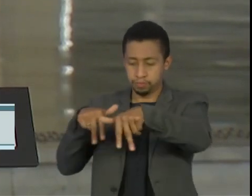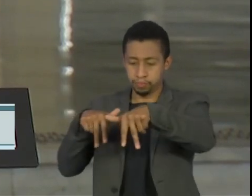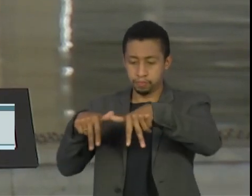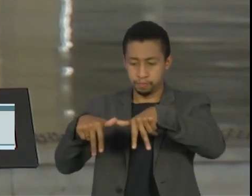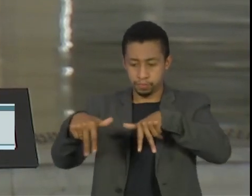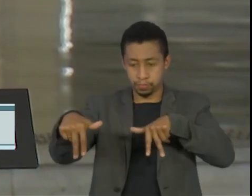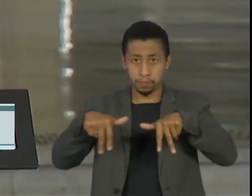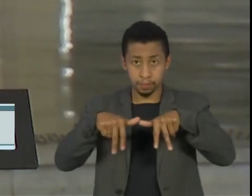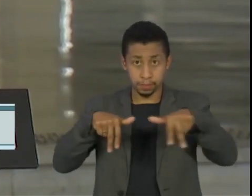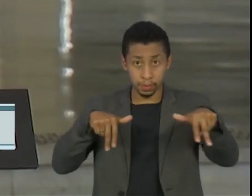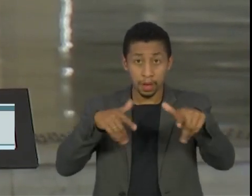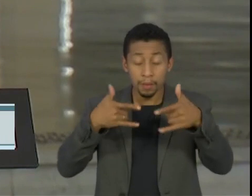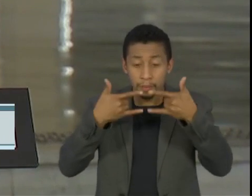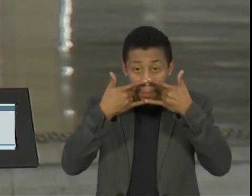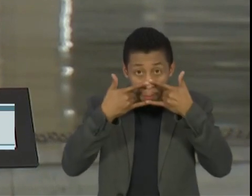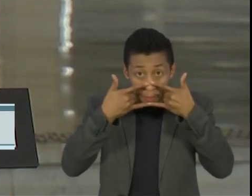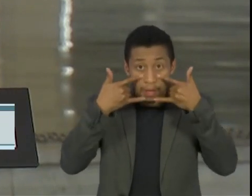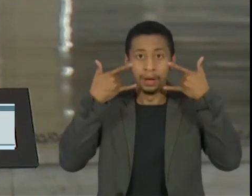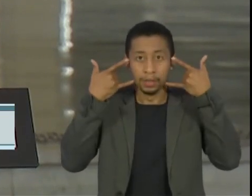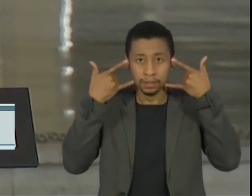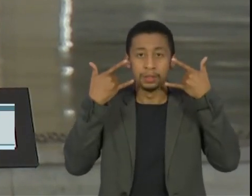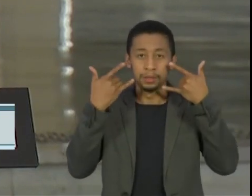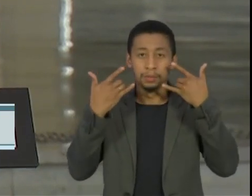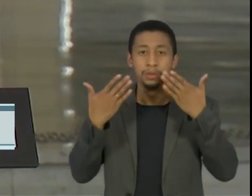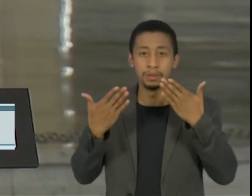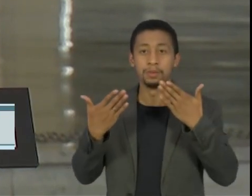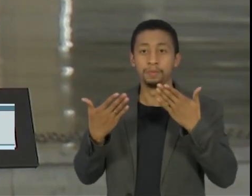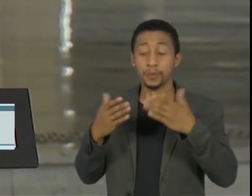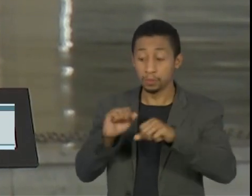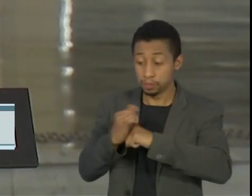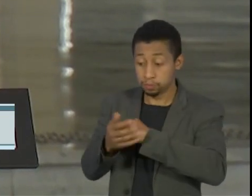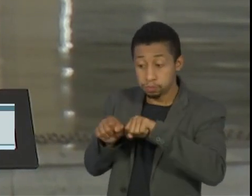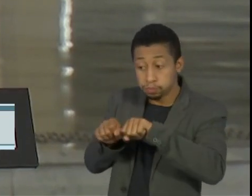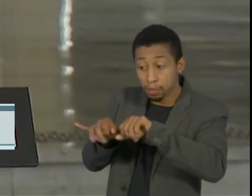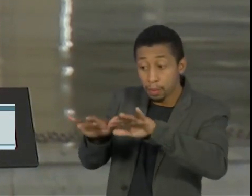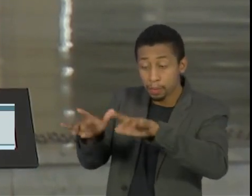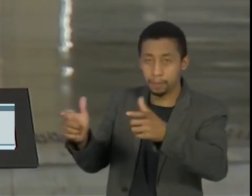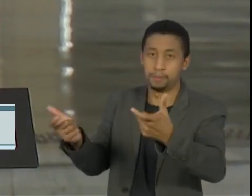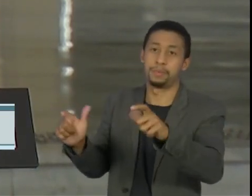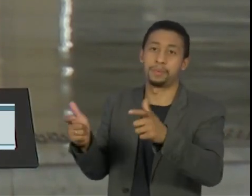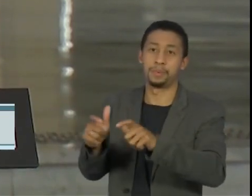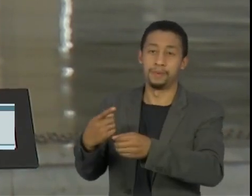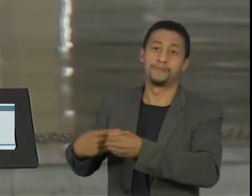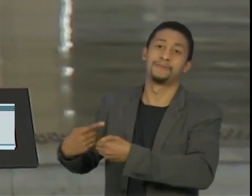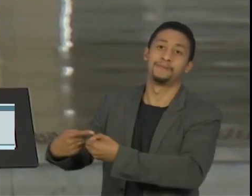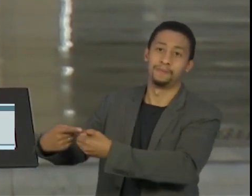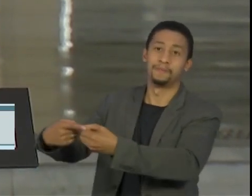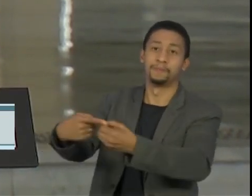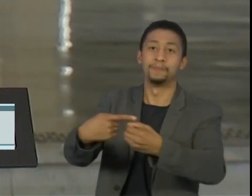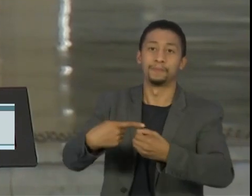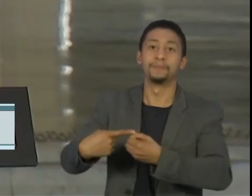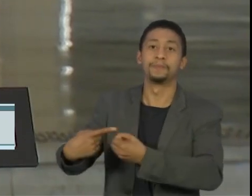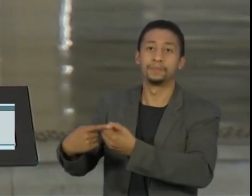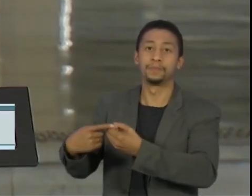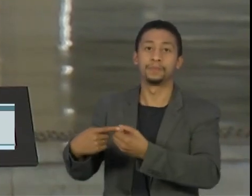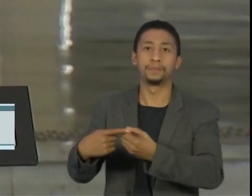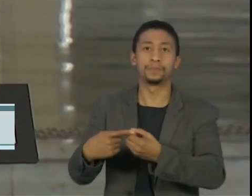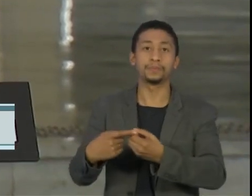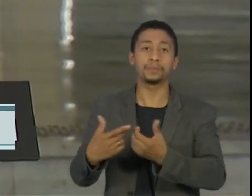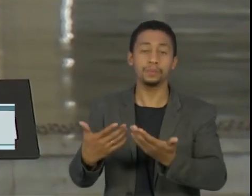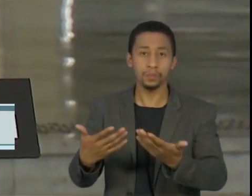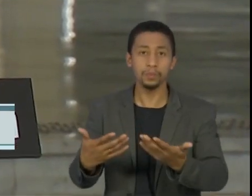máscaras e consequente redução da transmissão do vírus nessas regiões. Não sei se o doutor Gabardo,